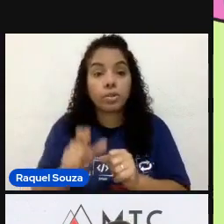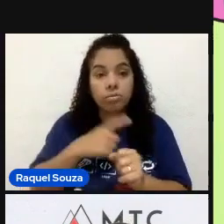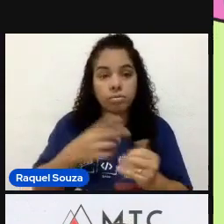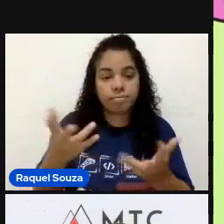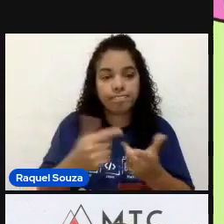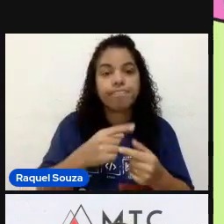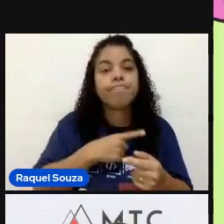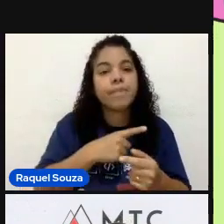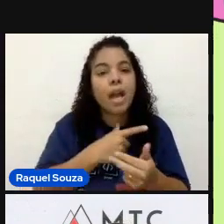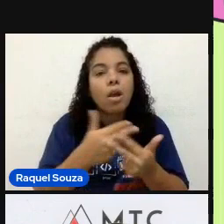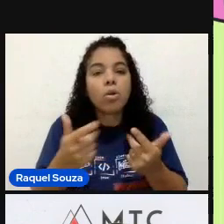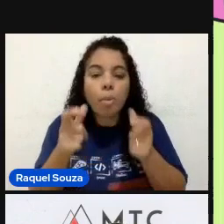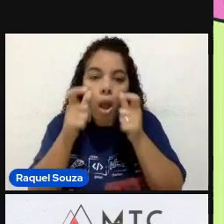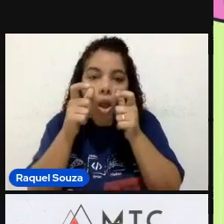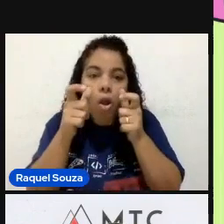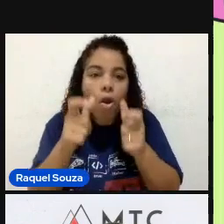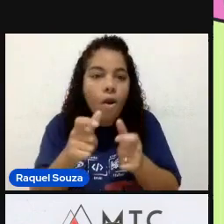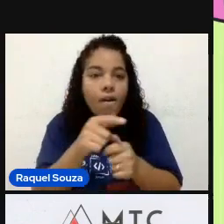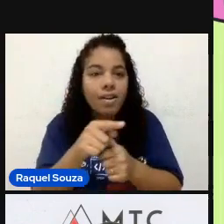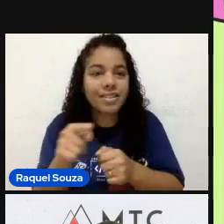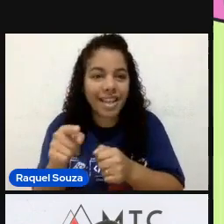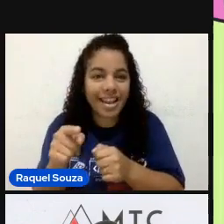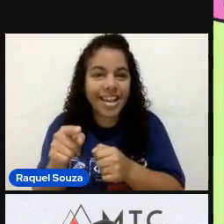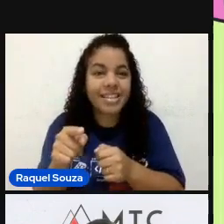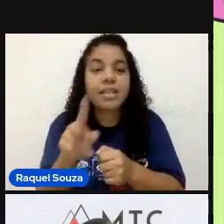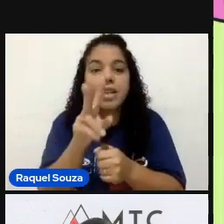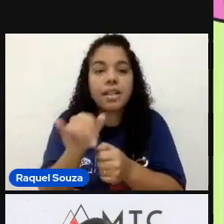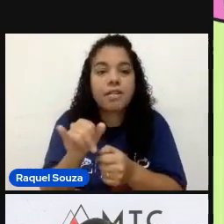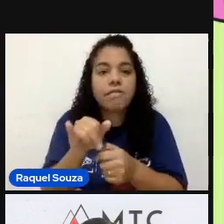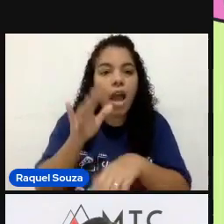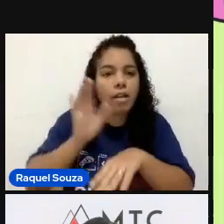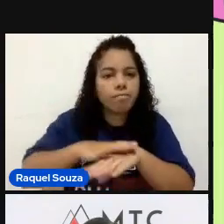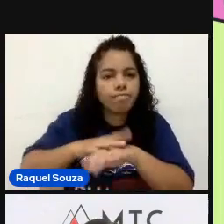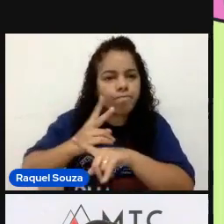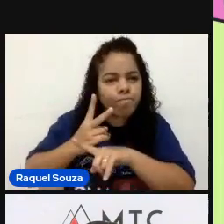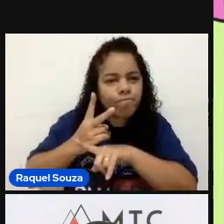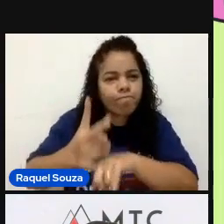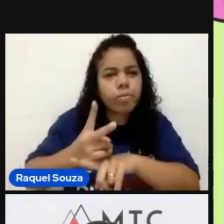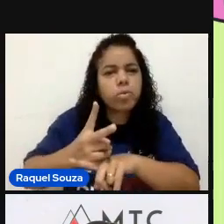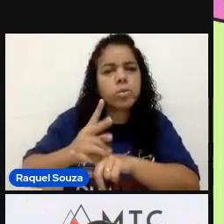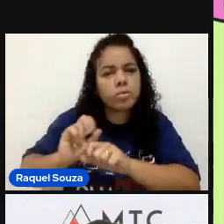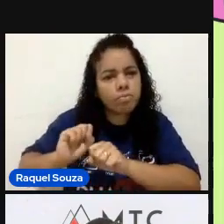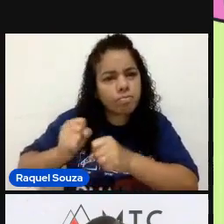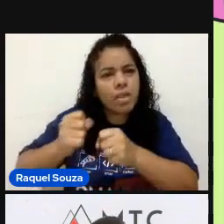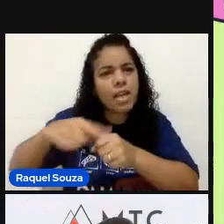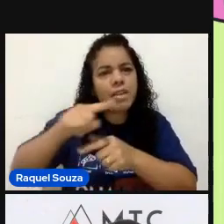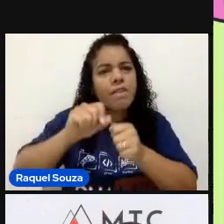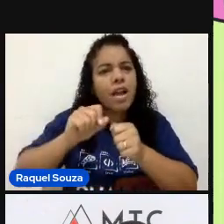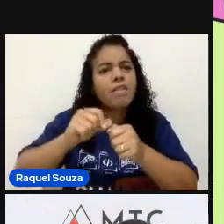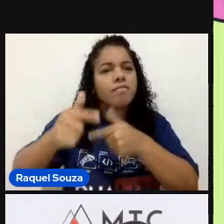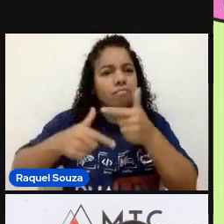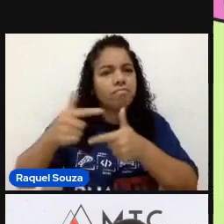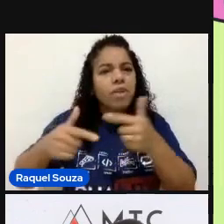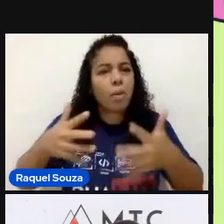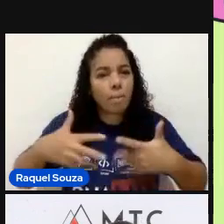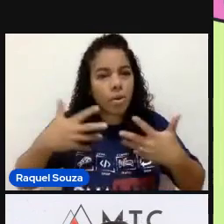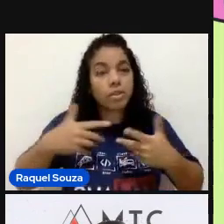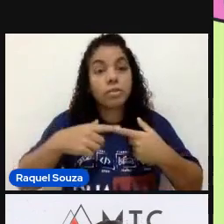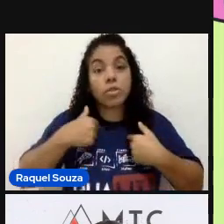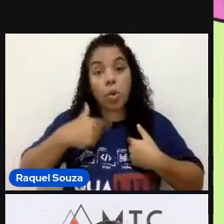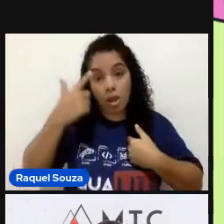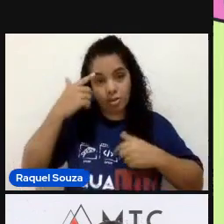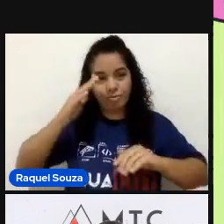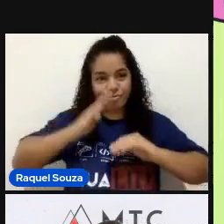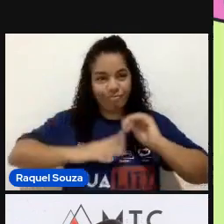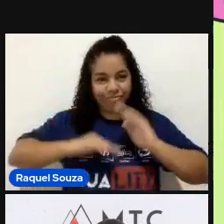encontra algo que o interesse, ele irá atrás com perseverança e motivação. Quando eu decidi trocar de profissão, né,